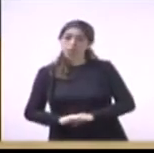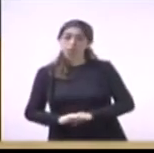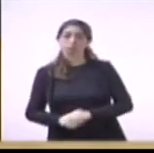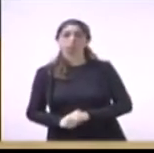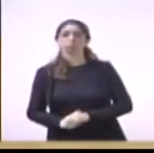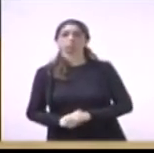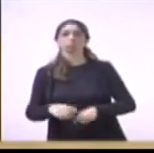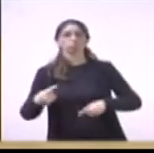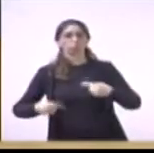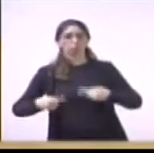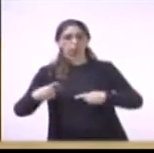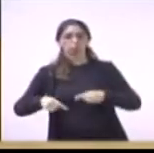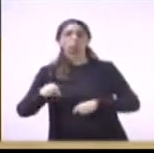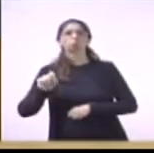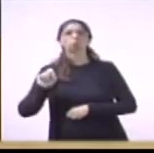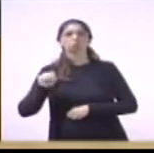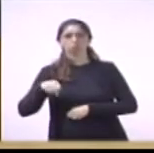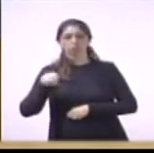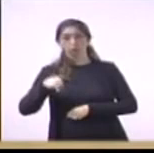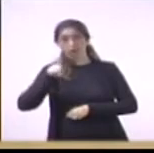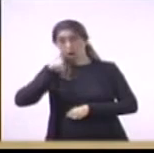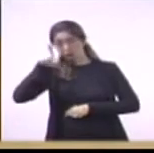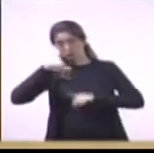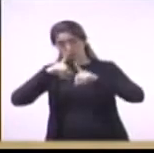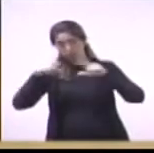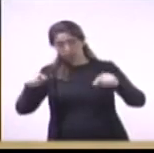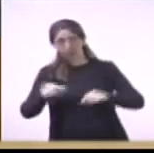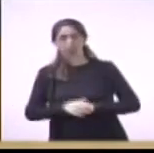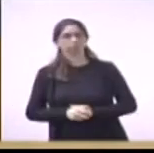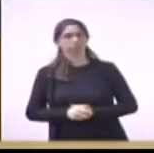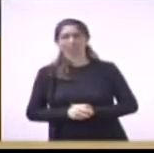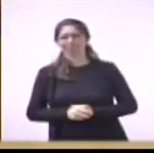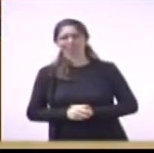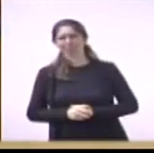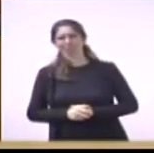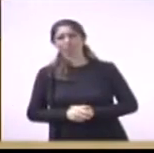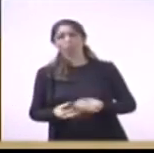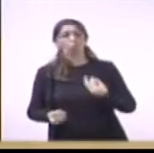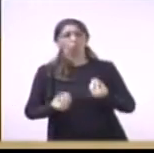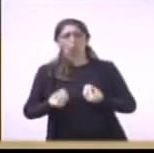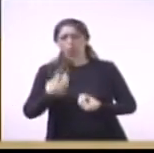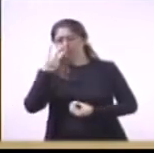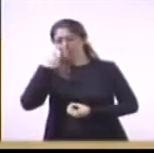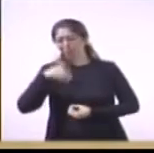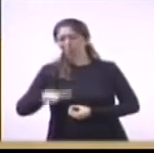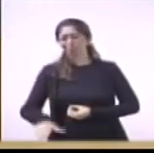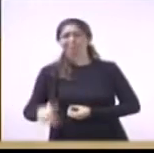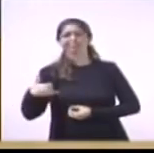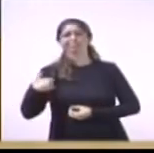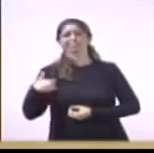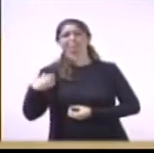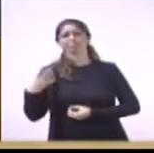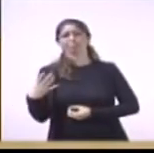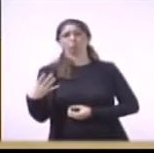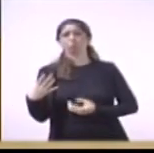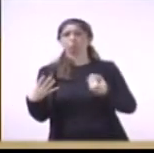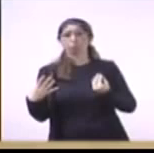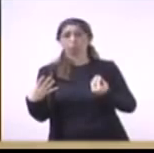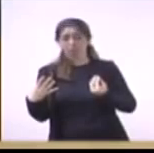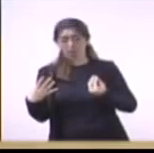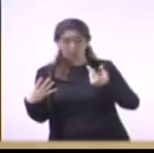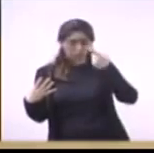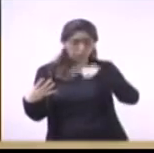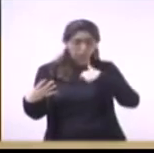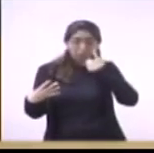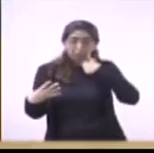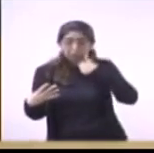discute, foi muito discutido em Brasília, sim, se acompanhar. Então, ela não tem maturidade para decidir o sexo dela. Como que ela vai decidir? Como a